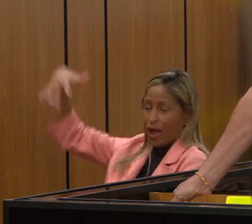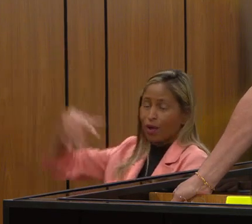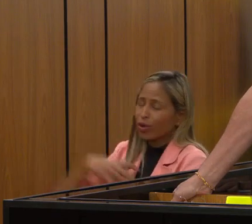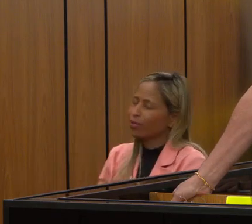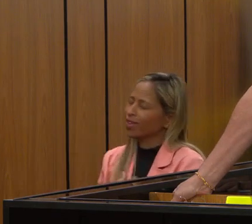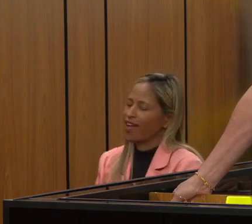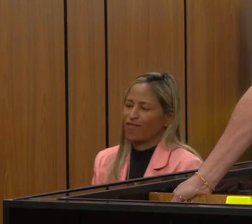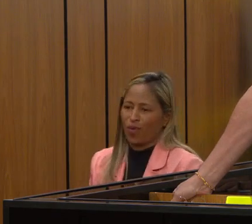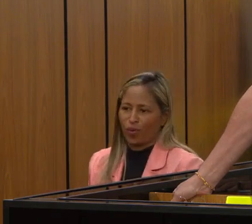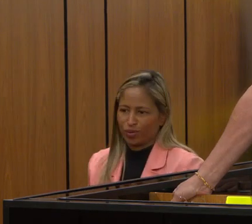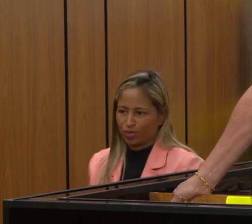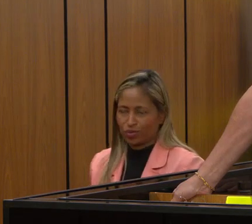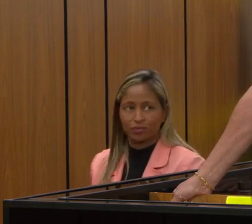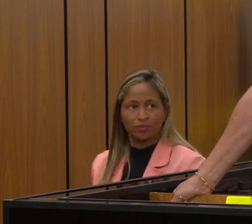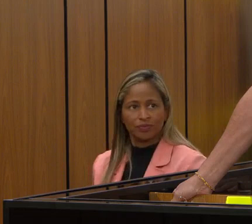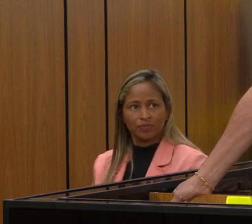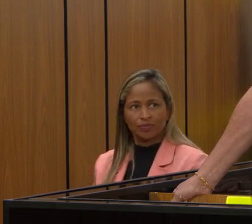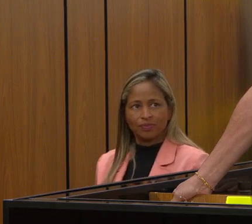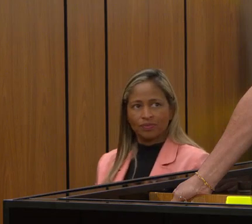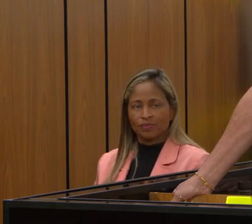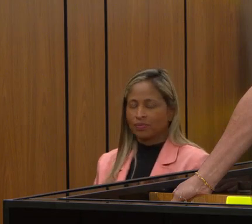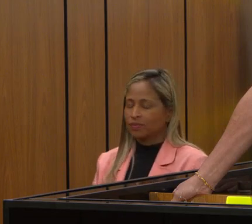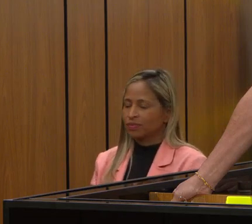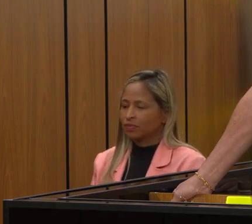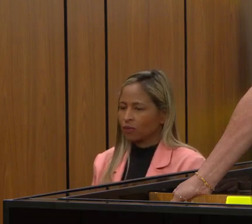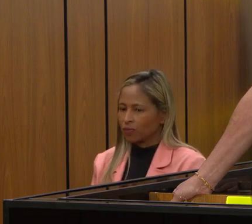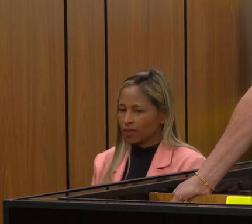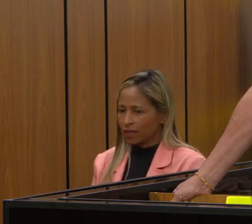nervoso é